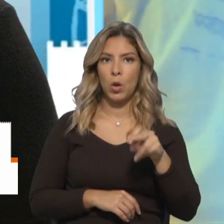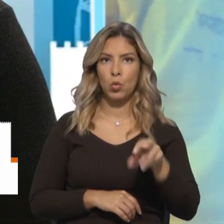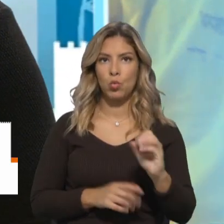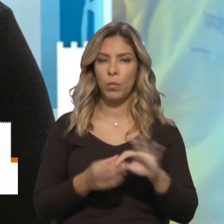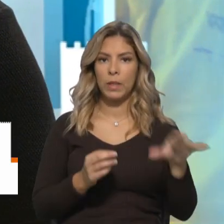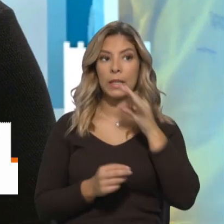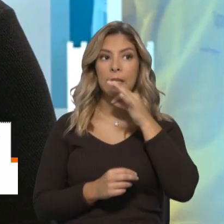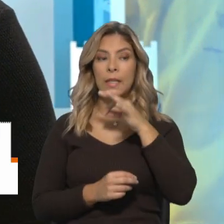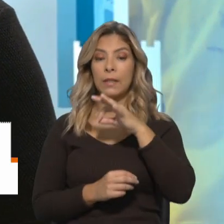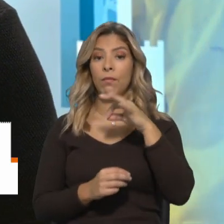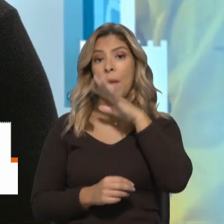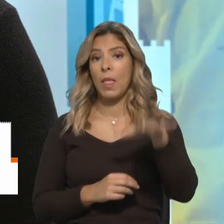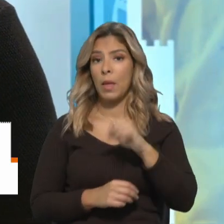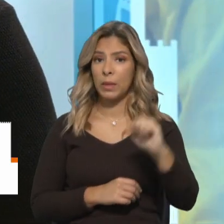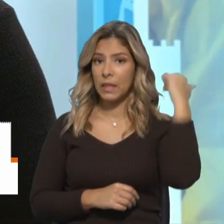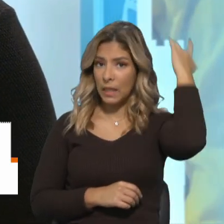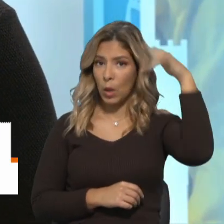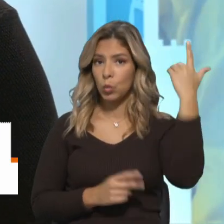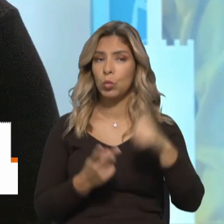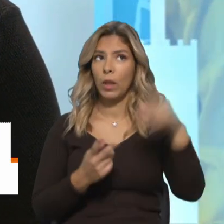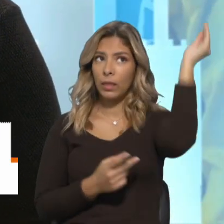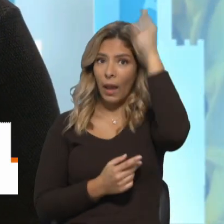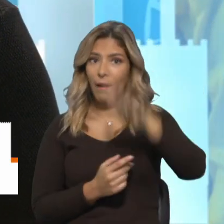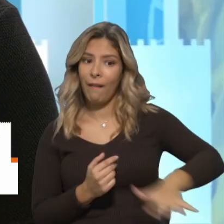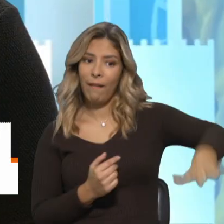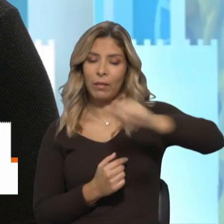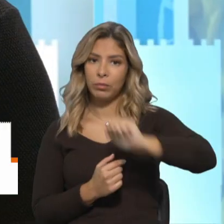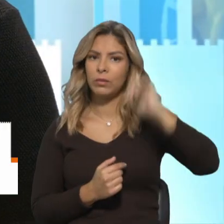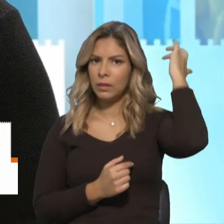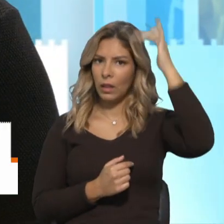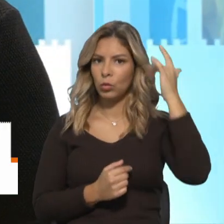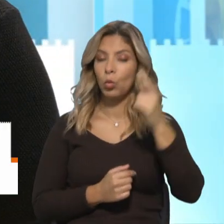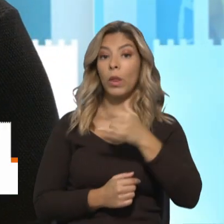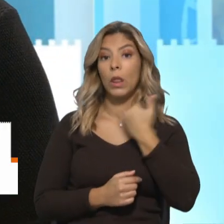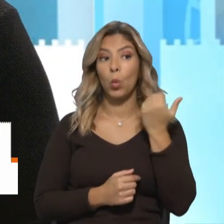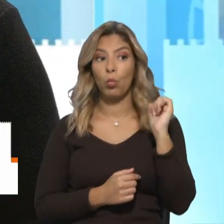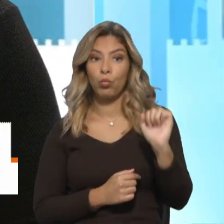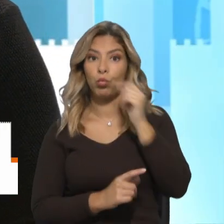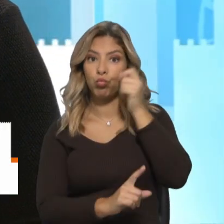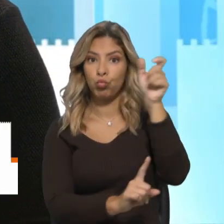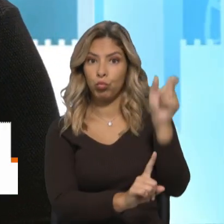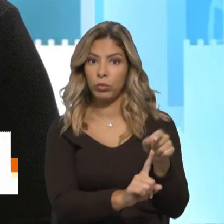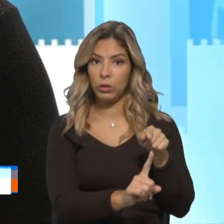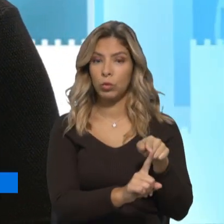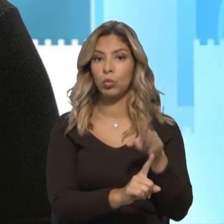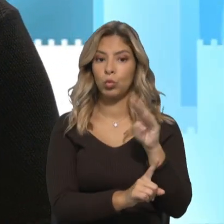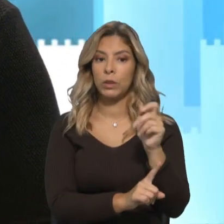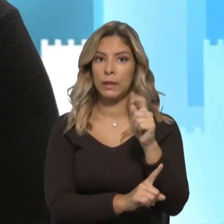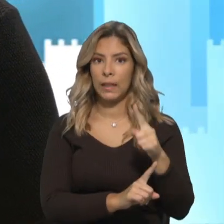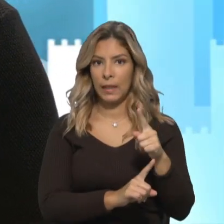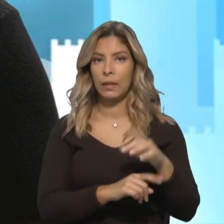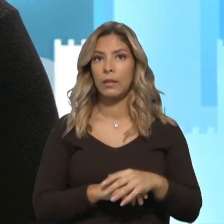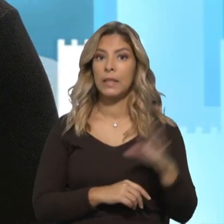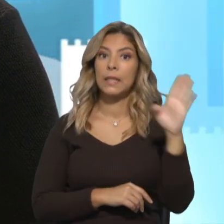uma terra de santos também. O seu tio era o padre José Cafasso, e o São